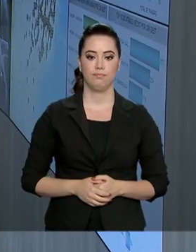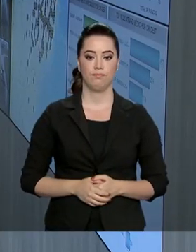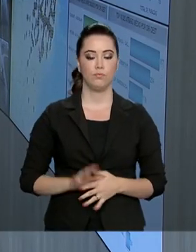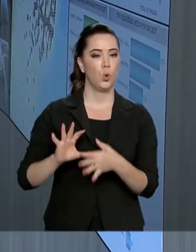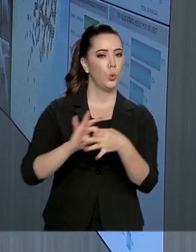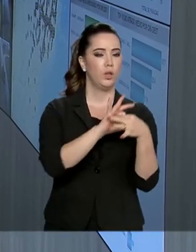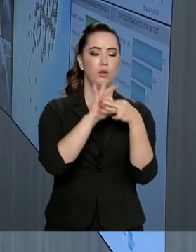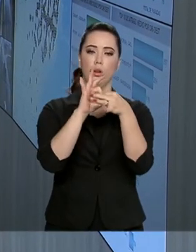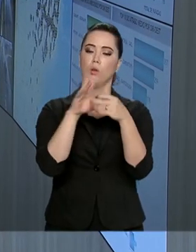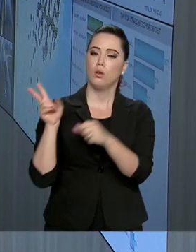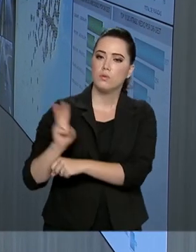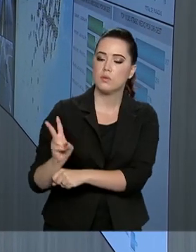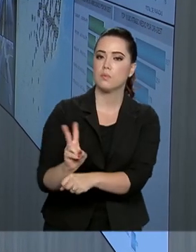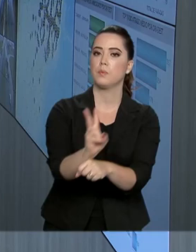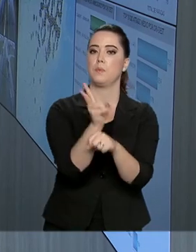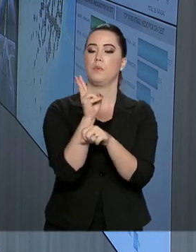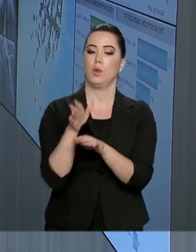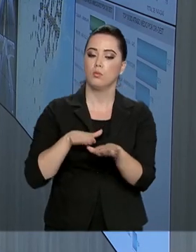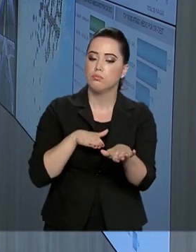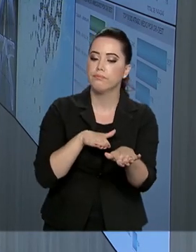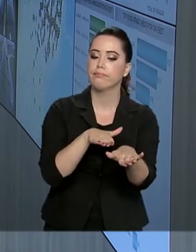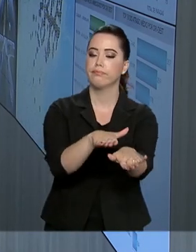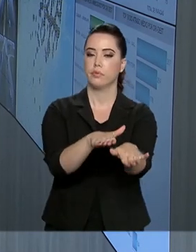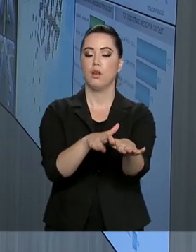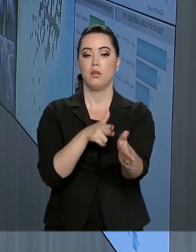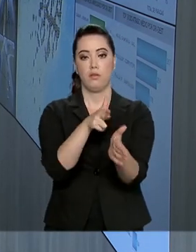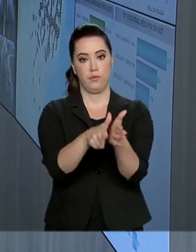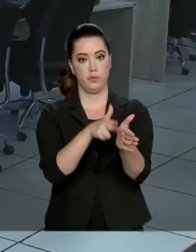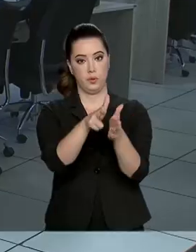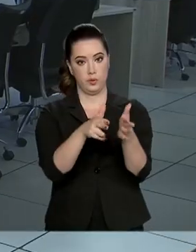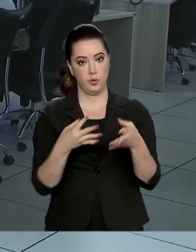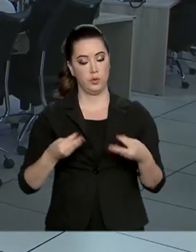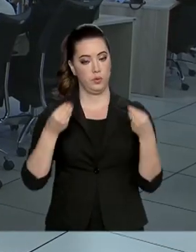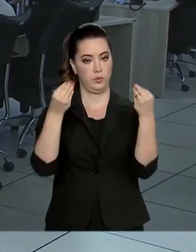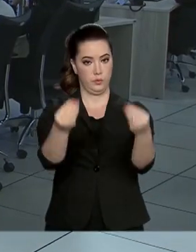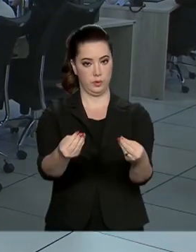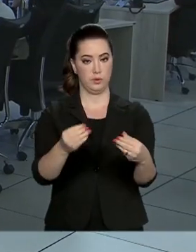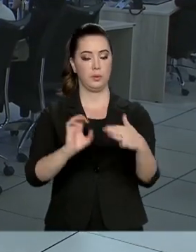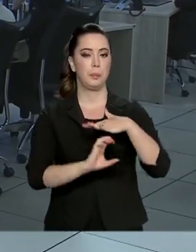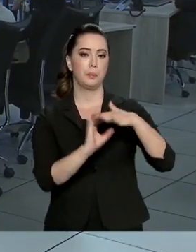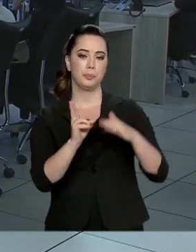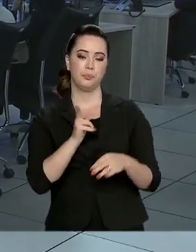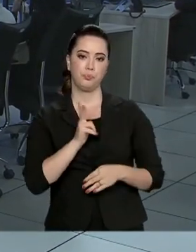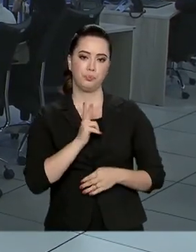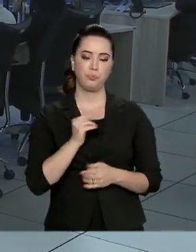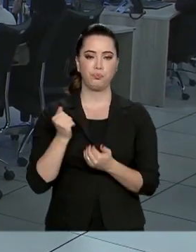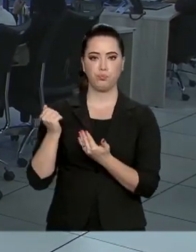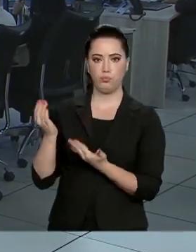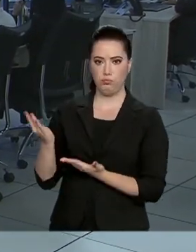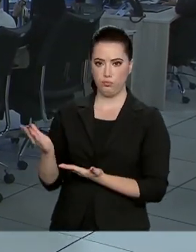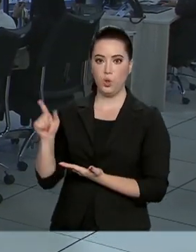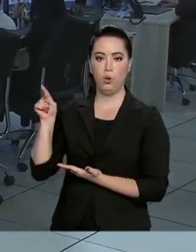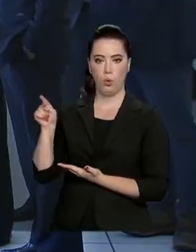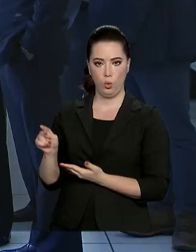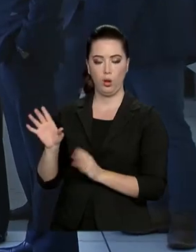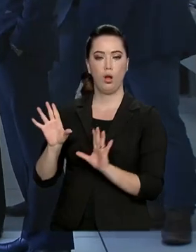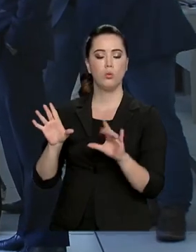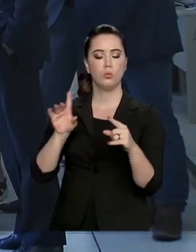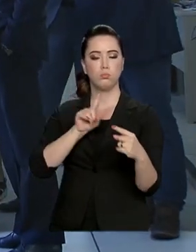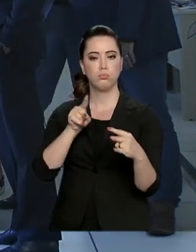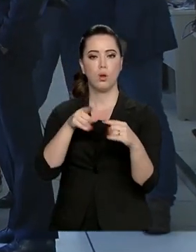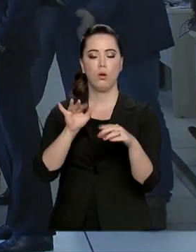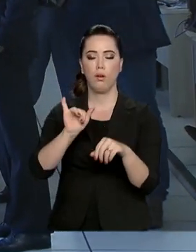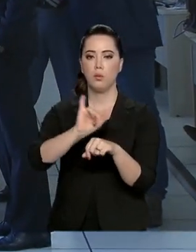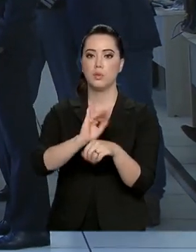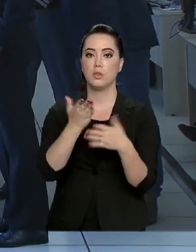aliado na fiscalização das rodovias e ferrovias concedidas à iniciativa privada. O Centro Nacional de Supervisão Operacional